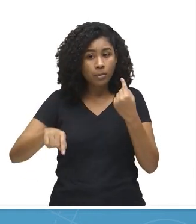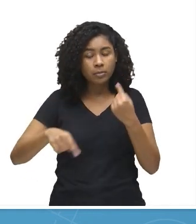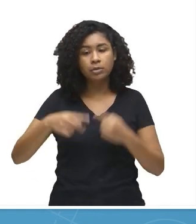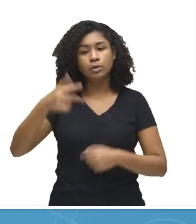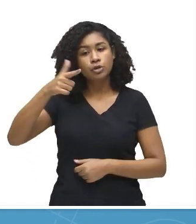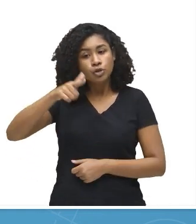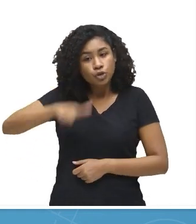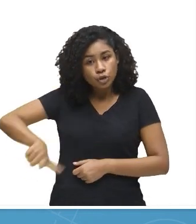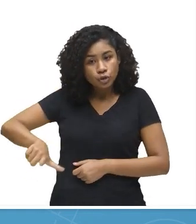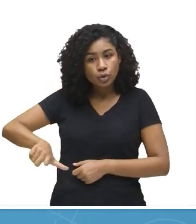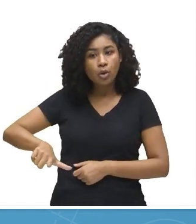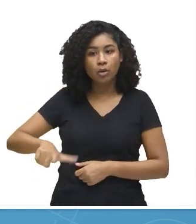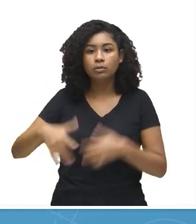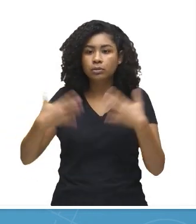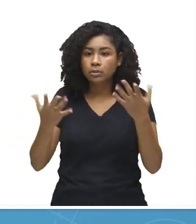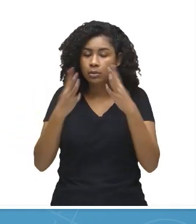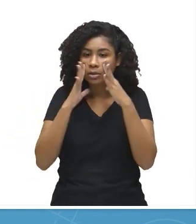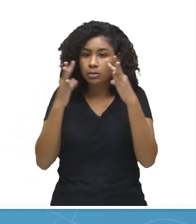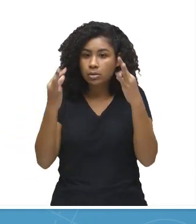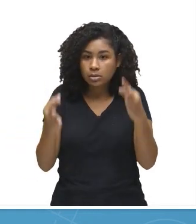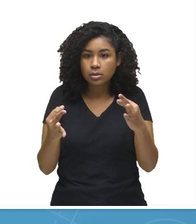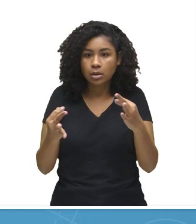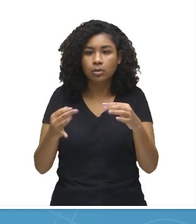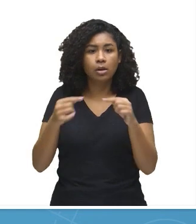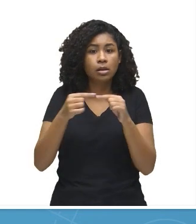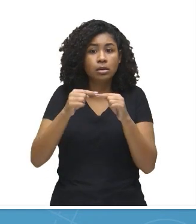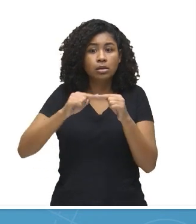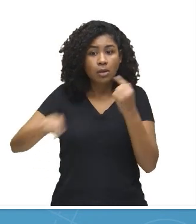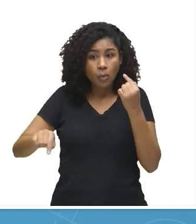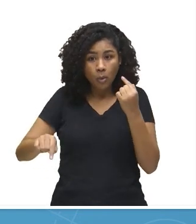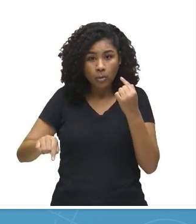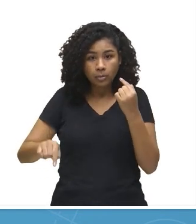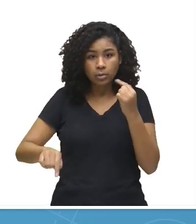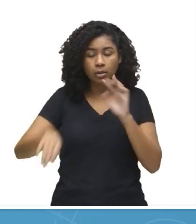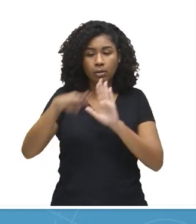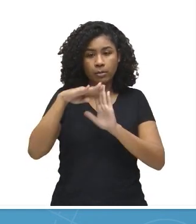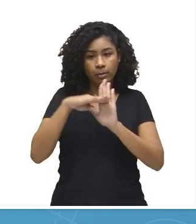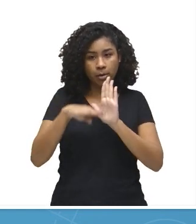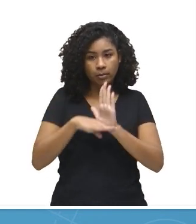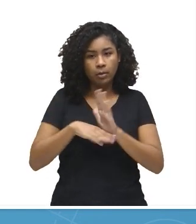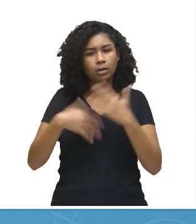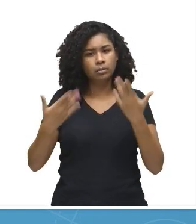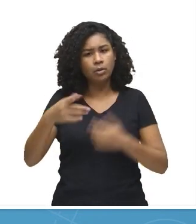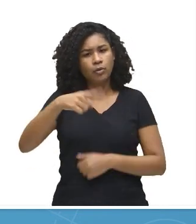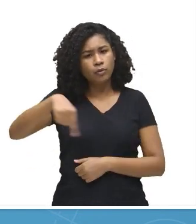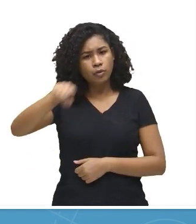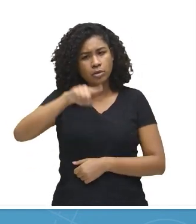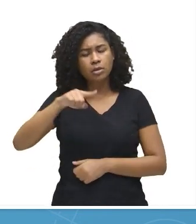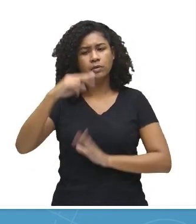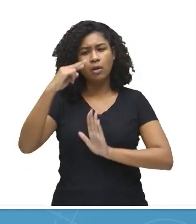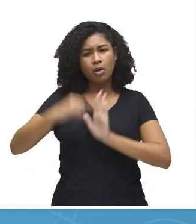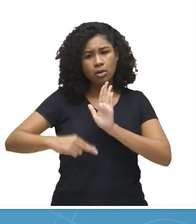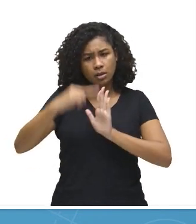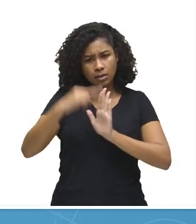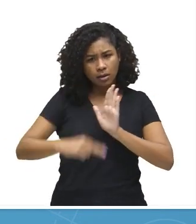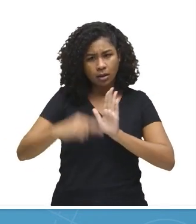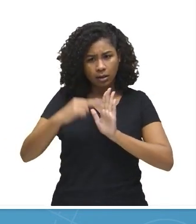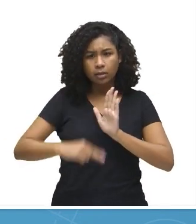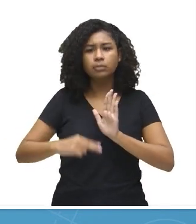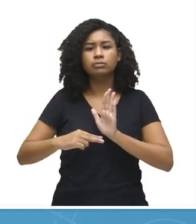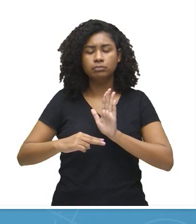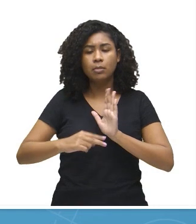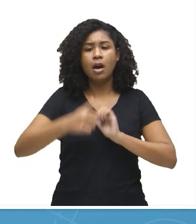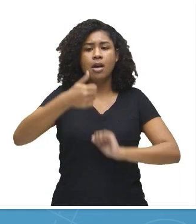não. Ou seja, ela não se aplica, não tem nada a ver. Ok? Então, vocês têm aí 4 alternativas, vocês vão